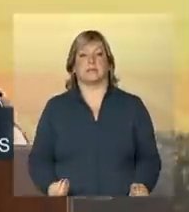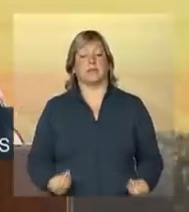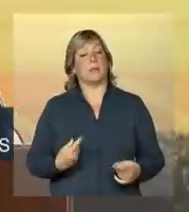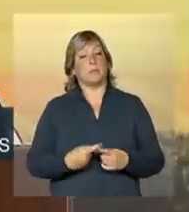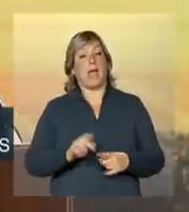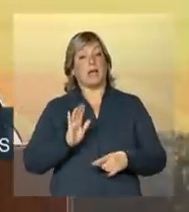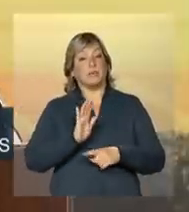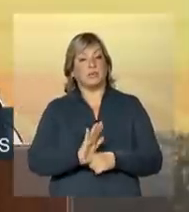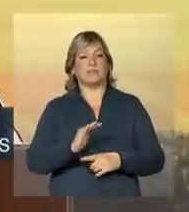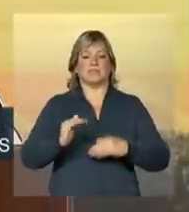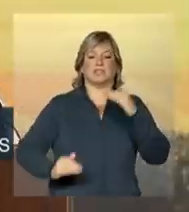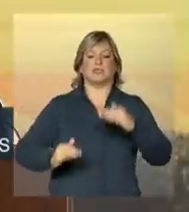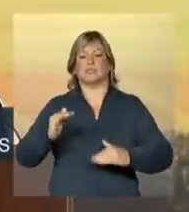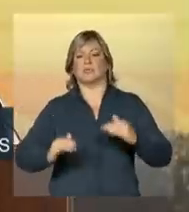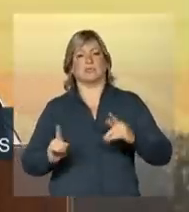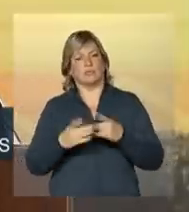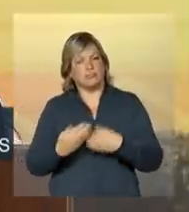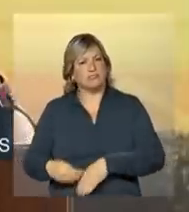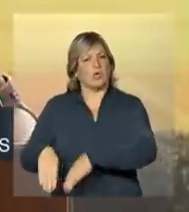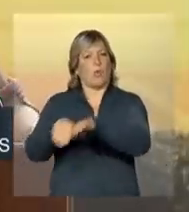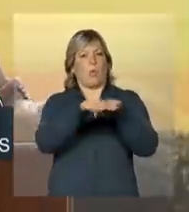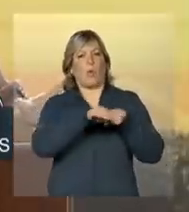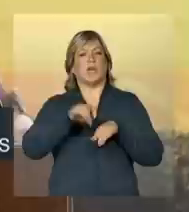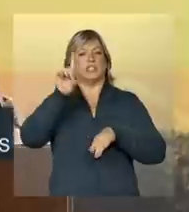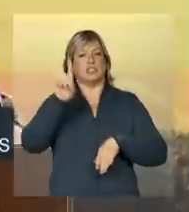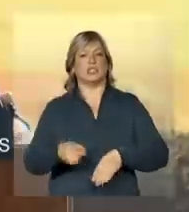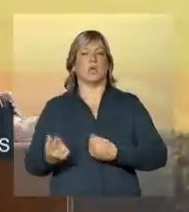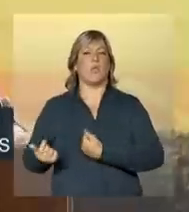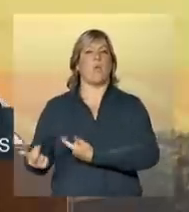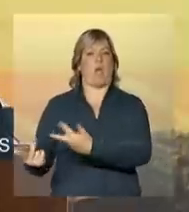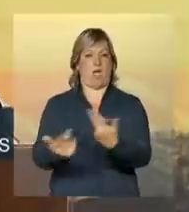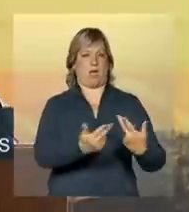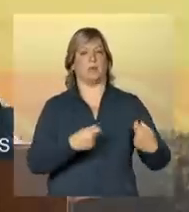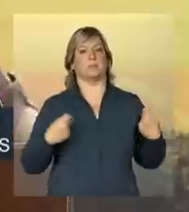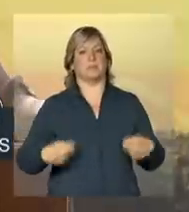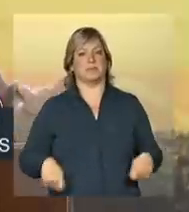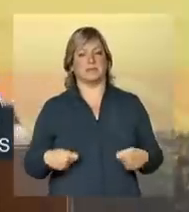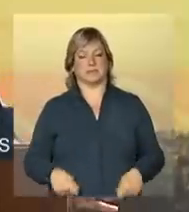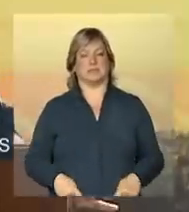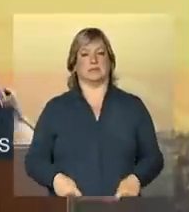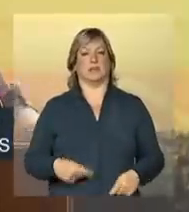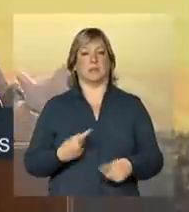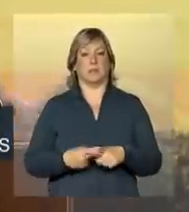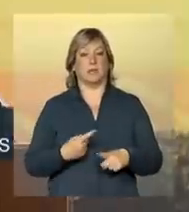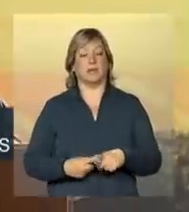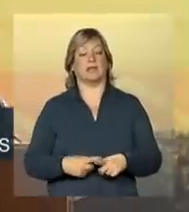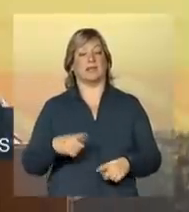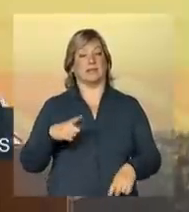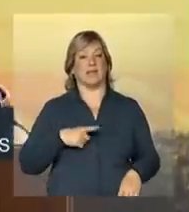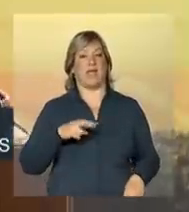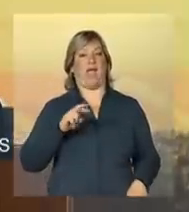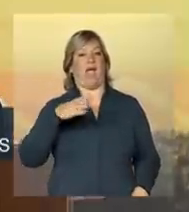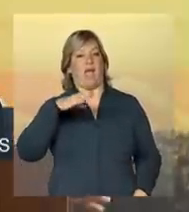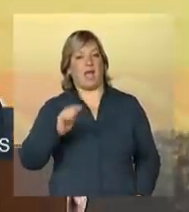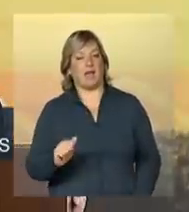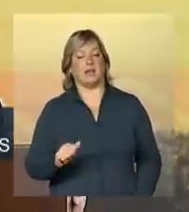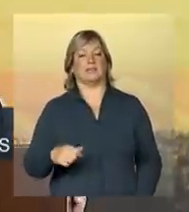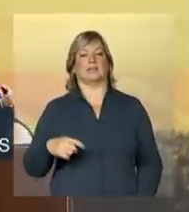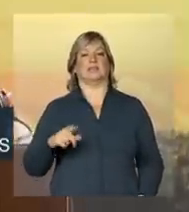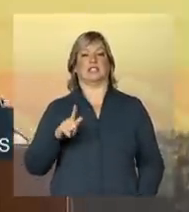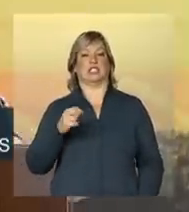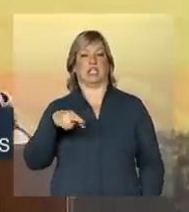desigualdade no nosso país a desigualdade que como nós dissemos tem gênero e raça e